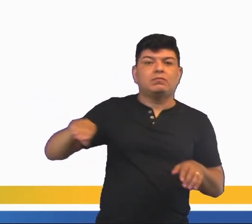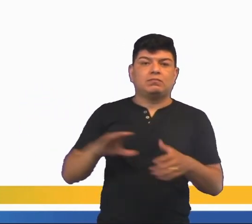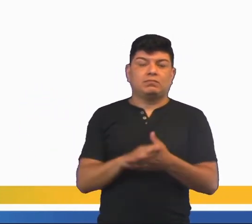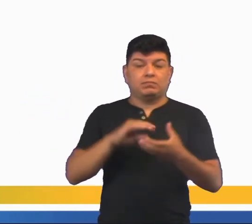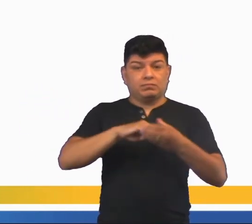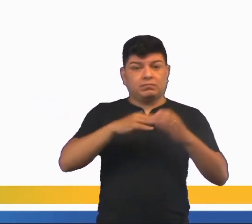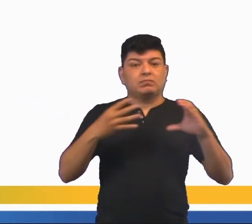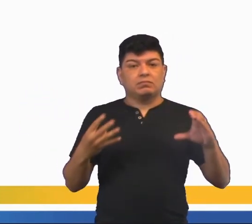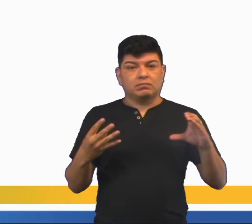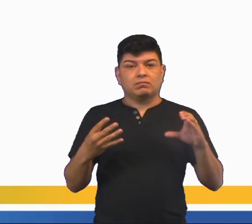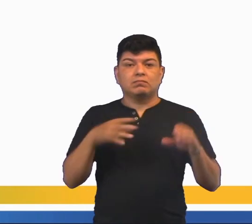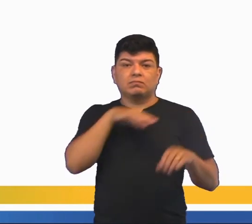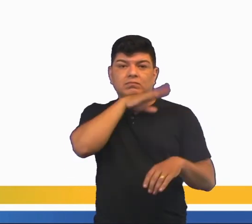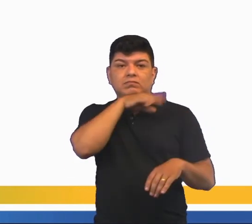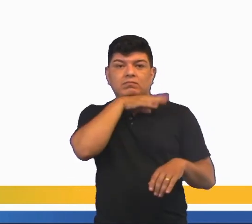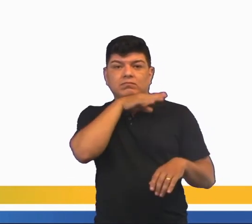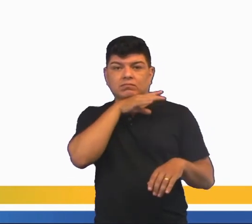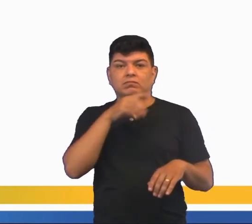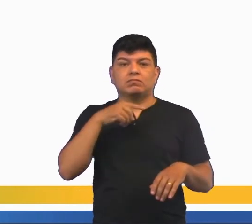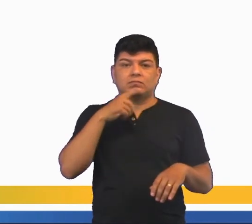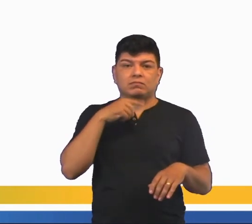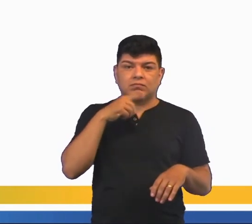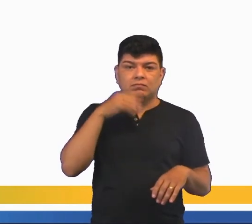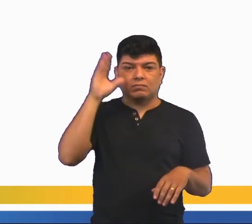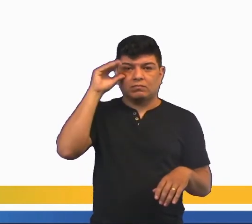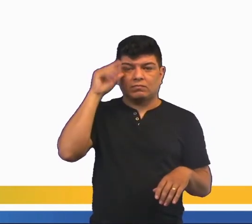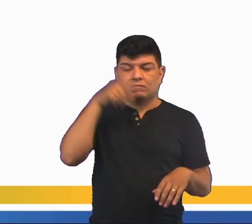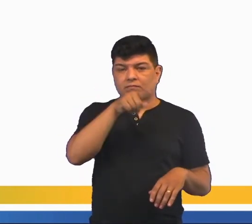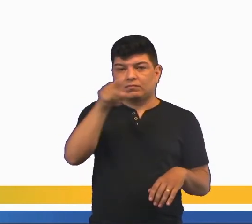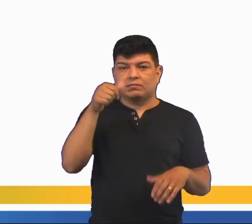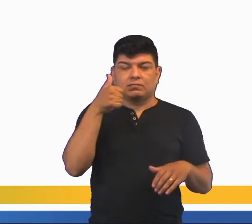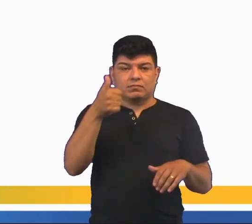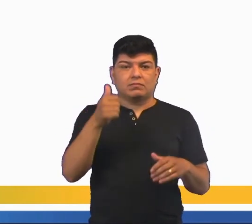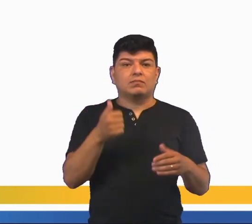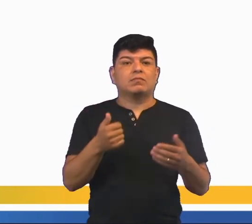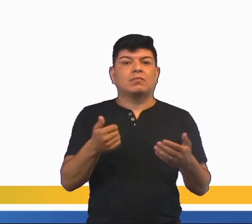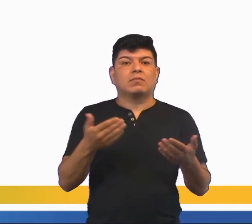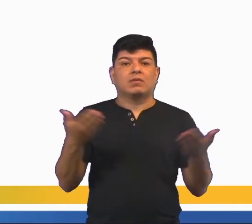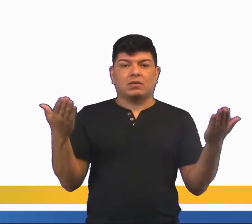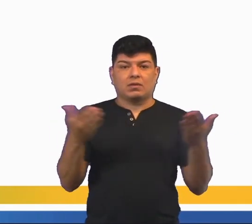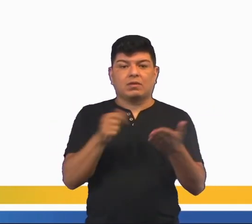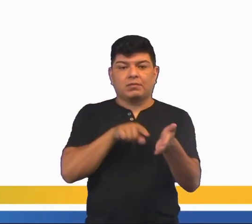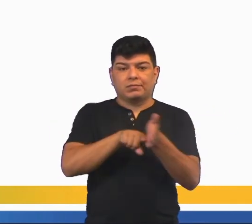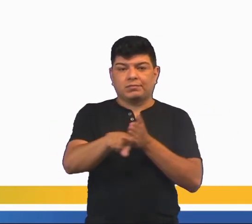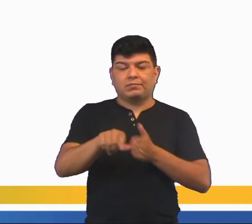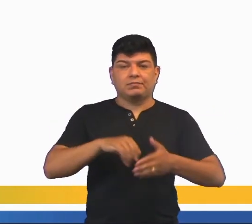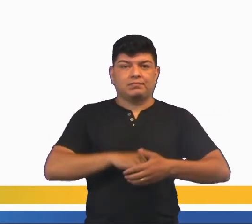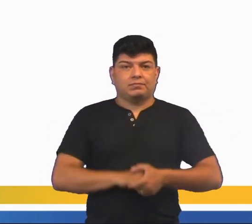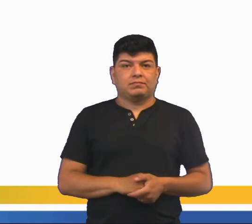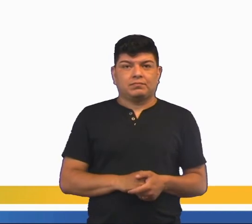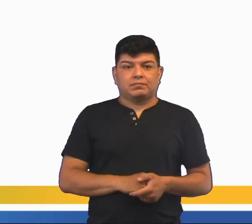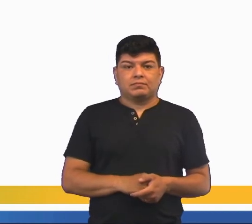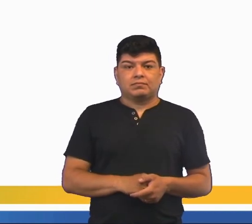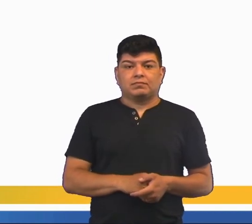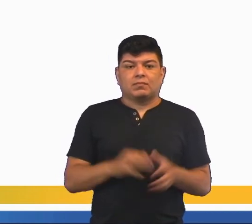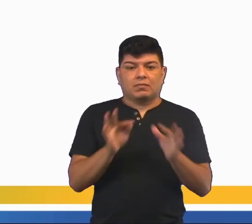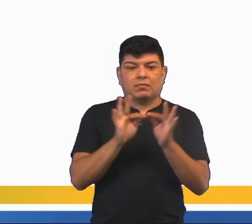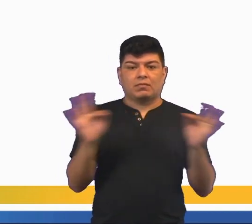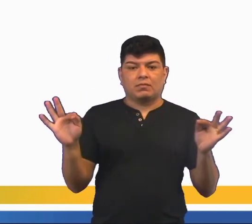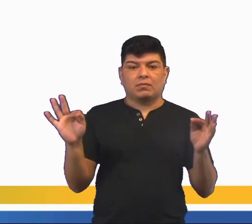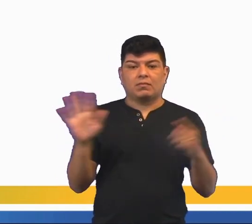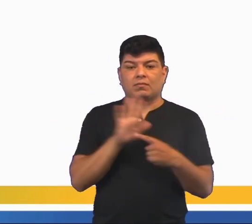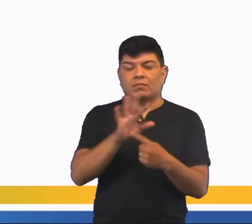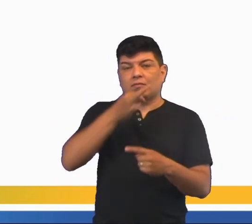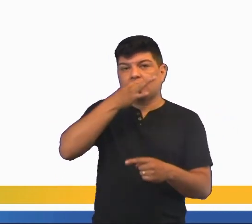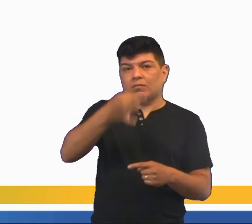uma característica da raposa, só para tirar a nível de curiosidade. Agora vamos para a nossa alternativa. A frase que expressa